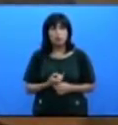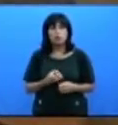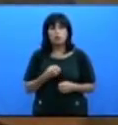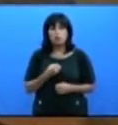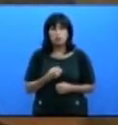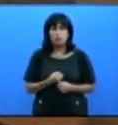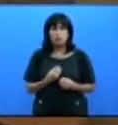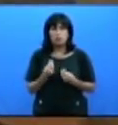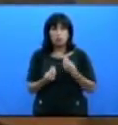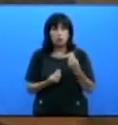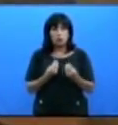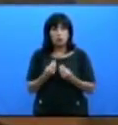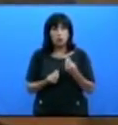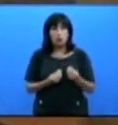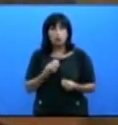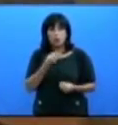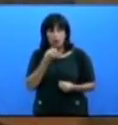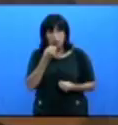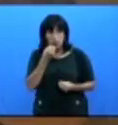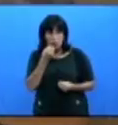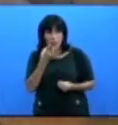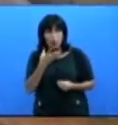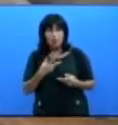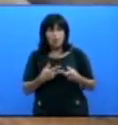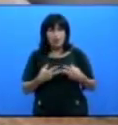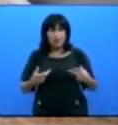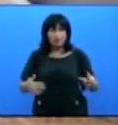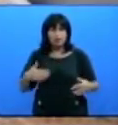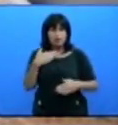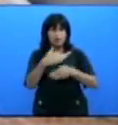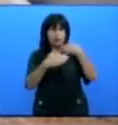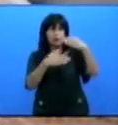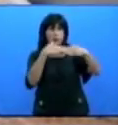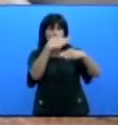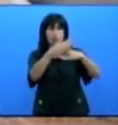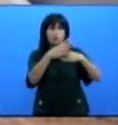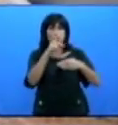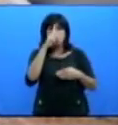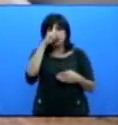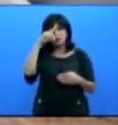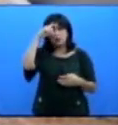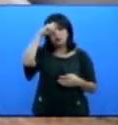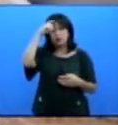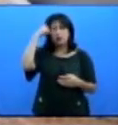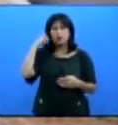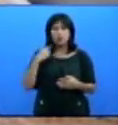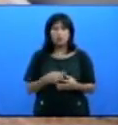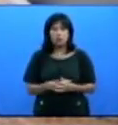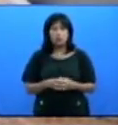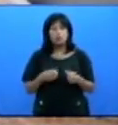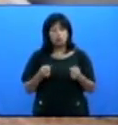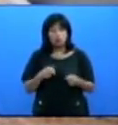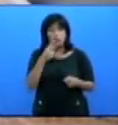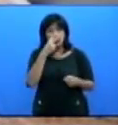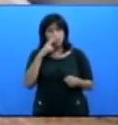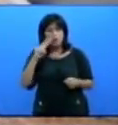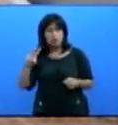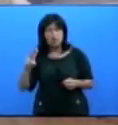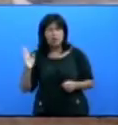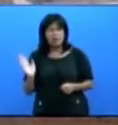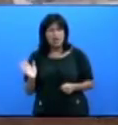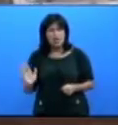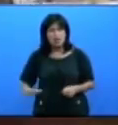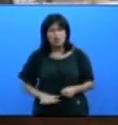especificidade do material dessa obra. Vocês vão ver aí nas imagens, aí eles já tinham feito toda a base subterrânea